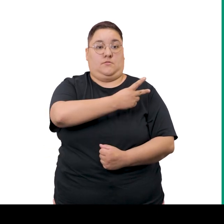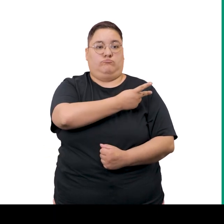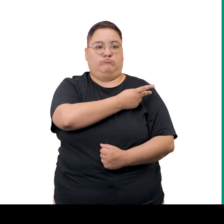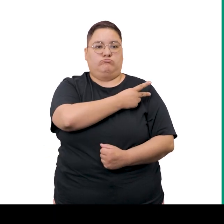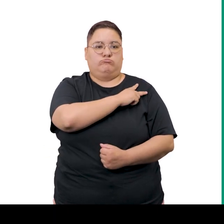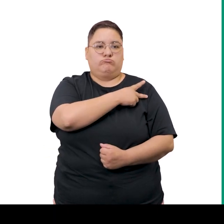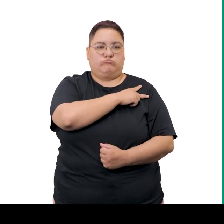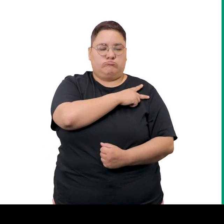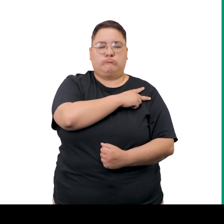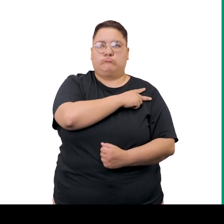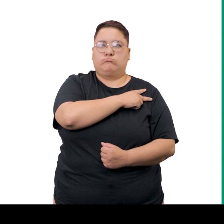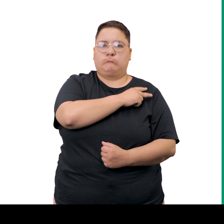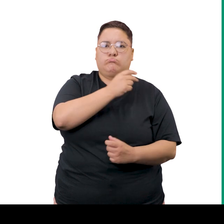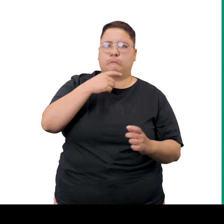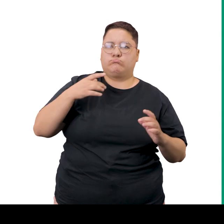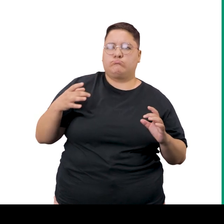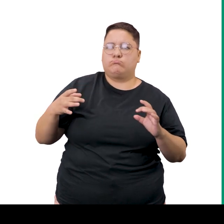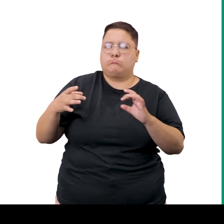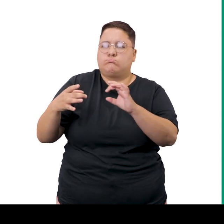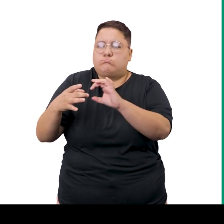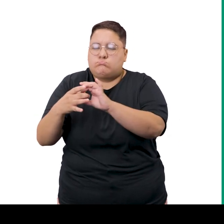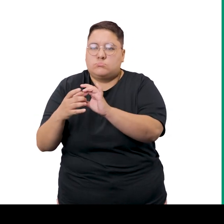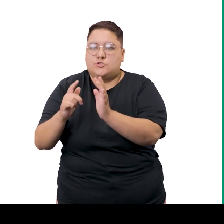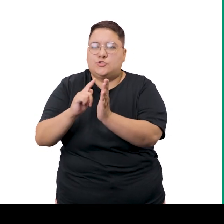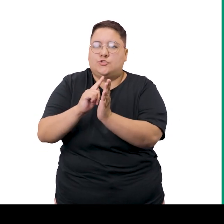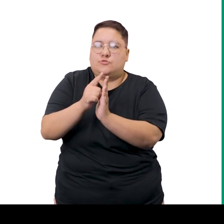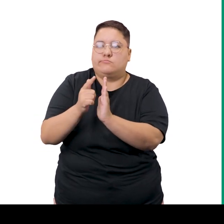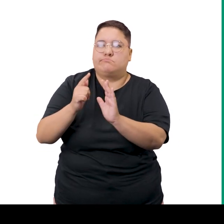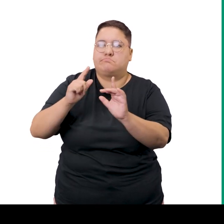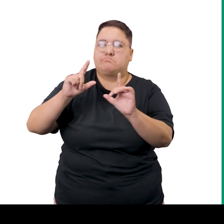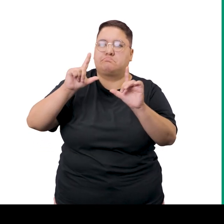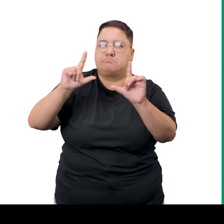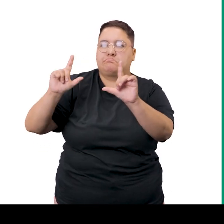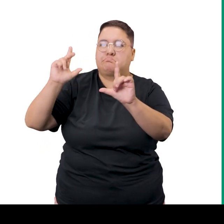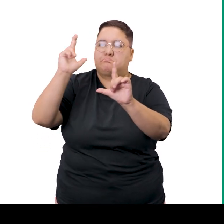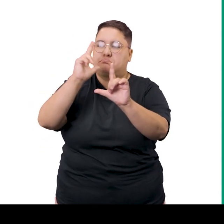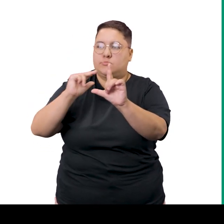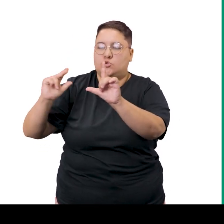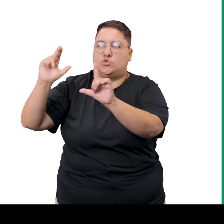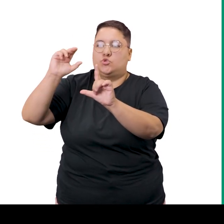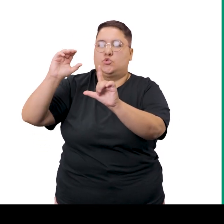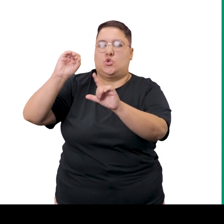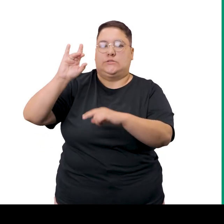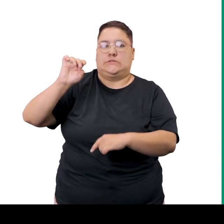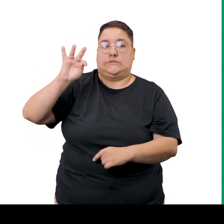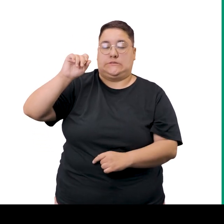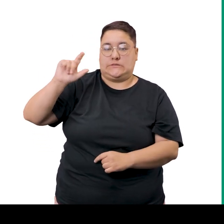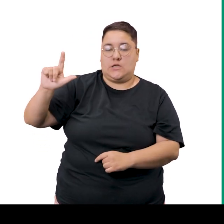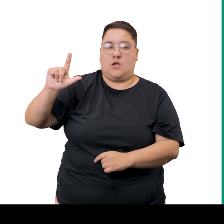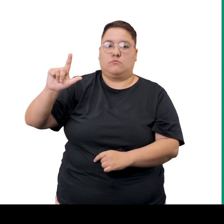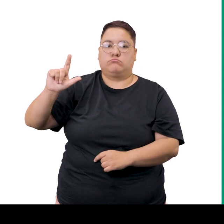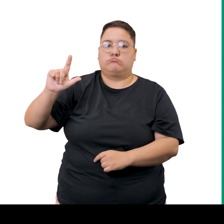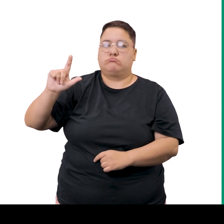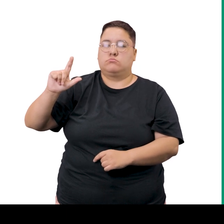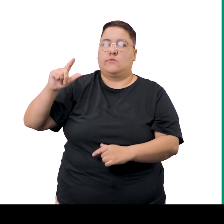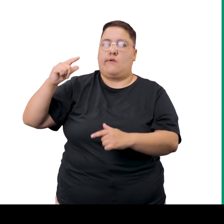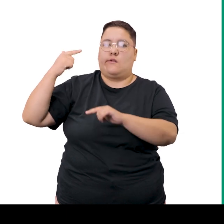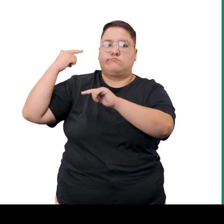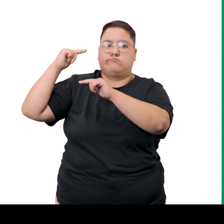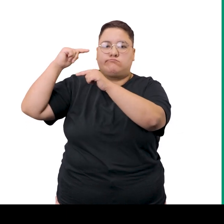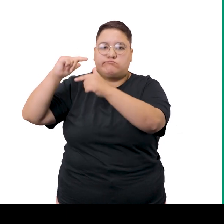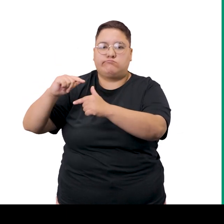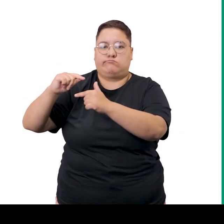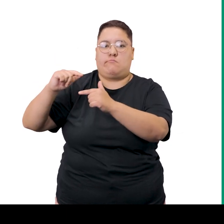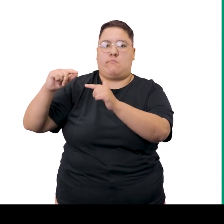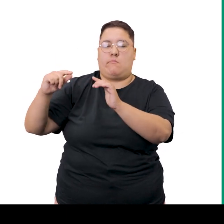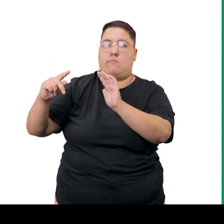Catherine Opie reporta-se explicitamente a gêneros tradicionais da pintura ocidental, usando formas clássicas de